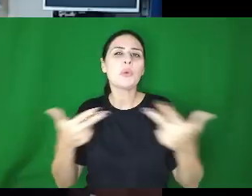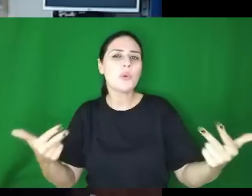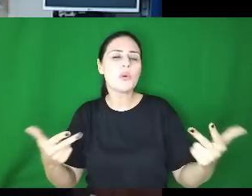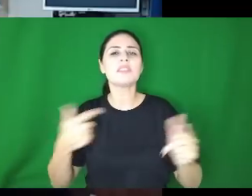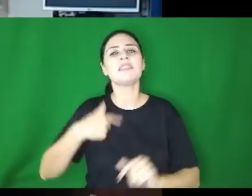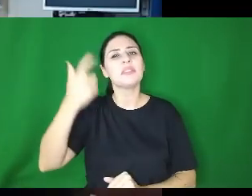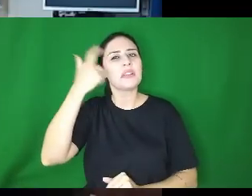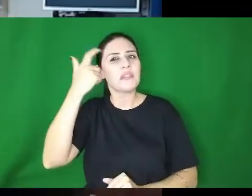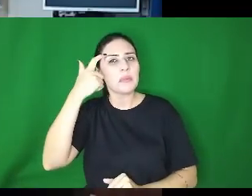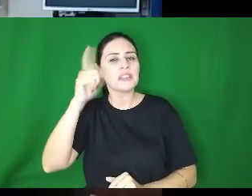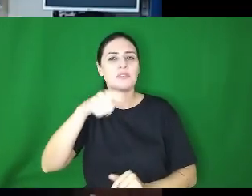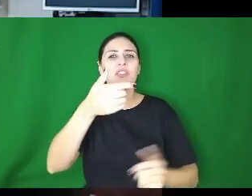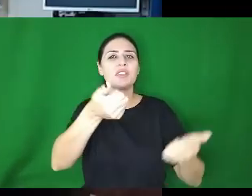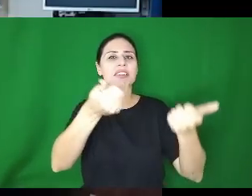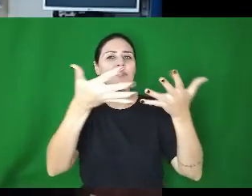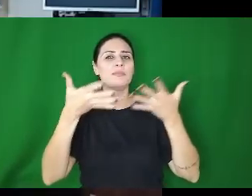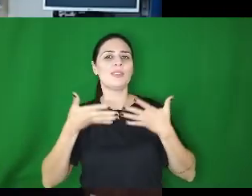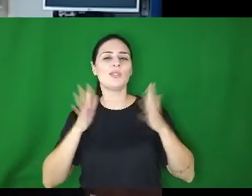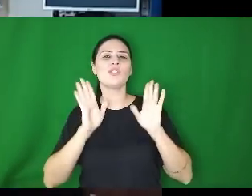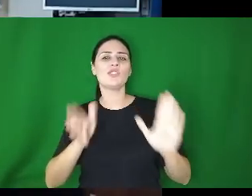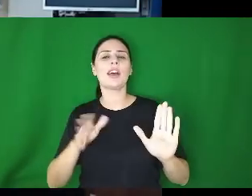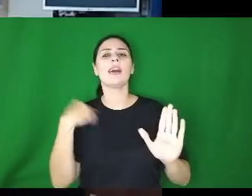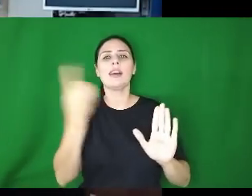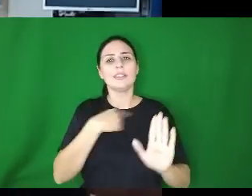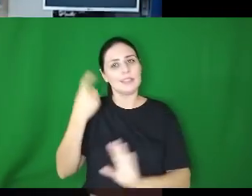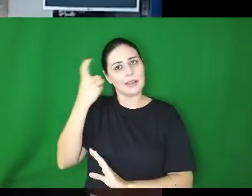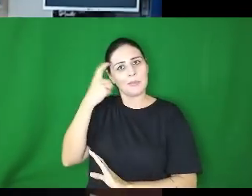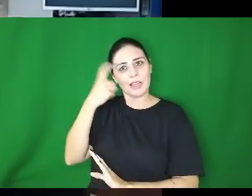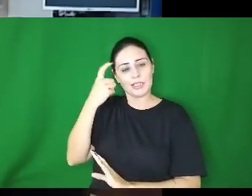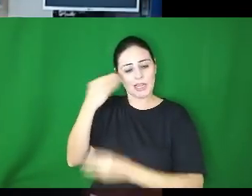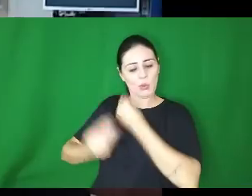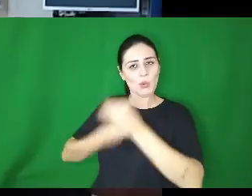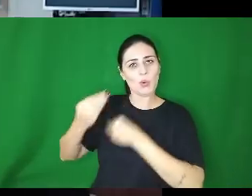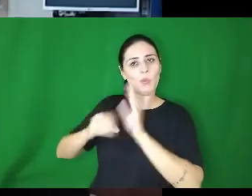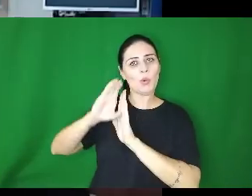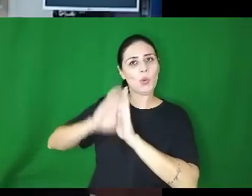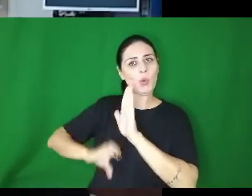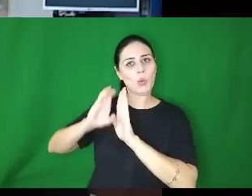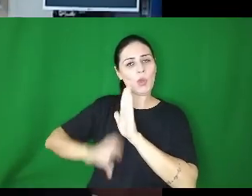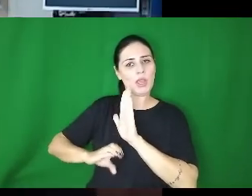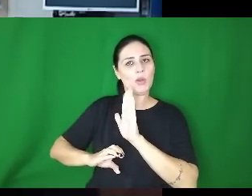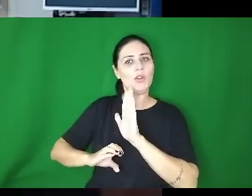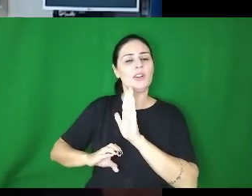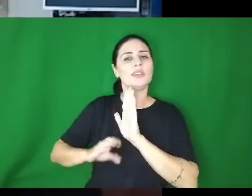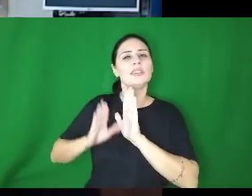a considerar essa continuidade. Então, é fundamental para nós, né? A sua fala ela veio assim